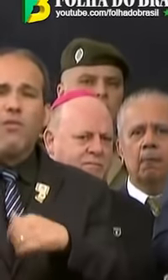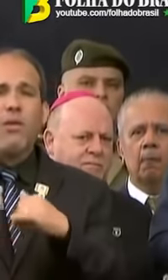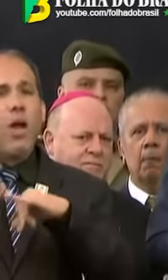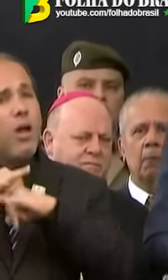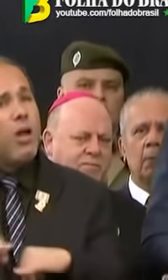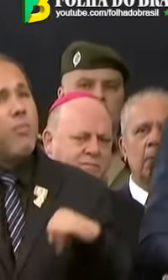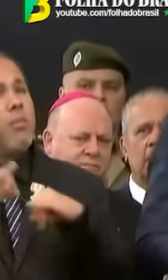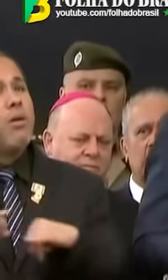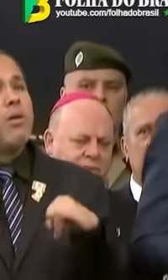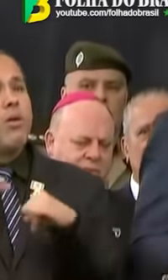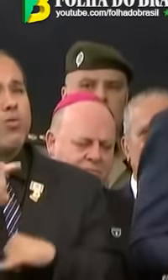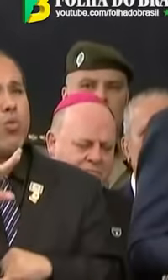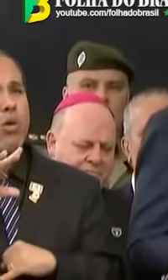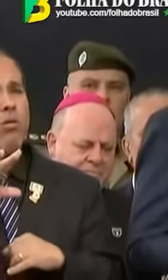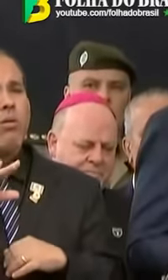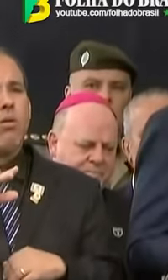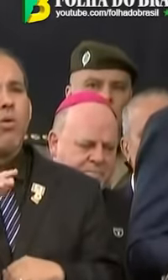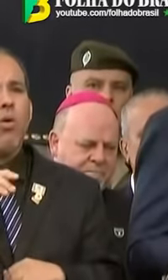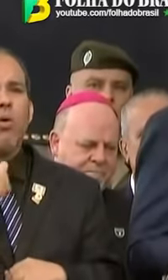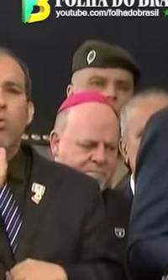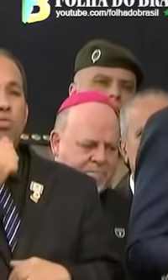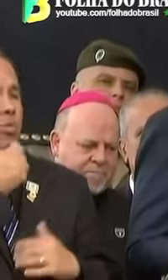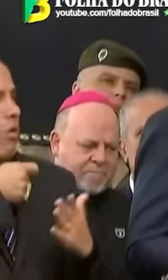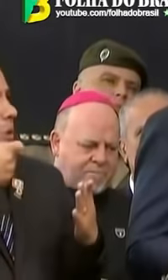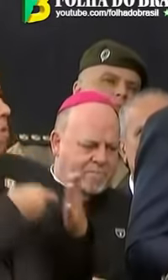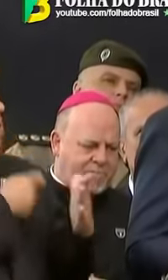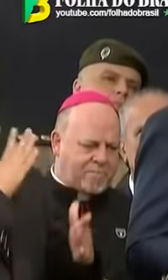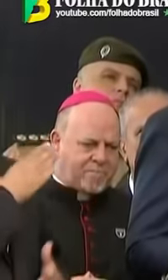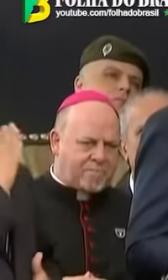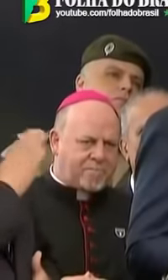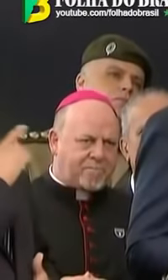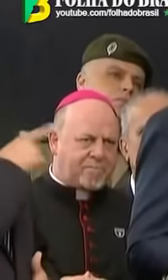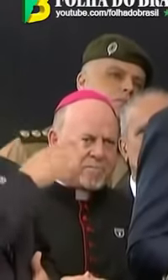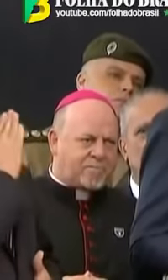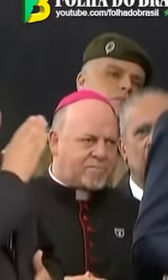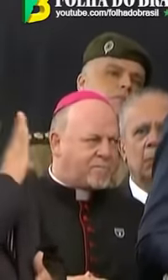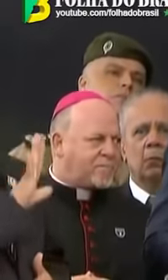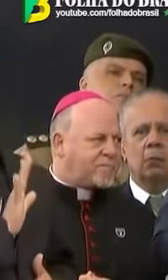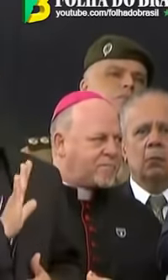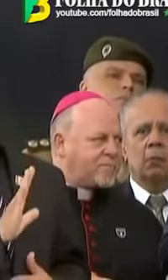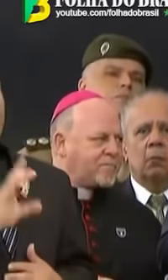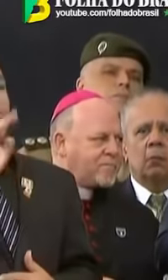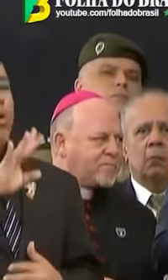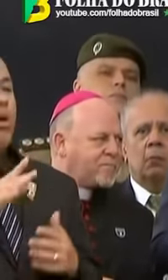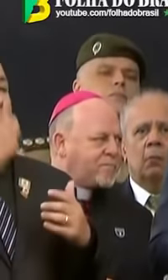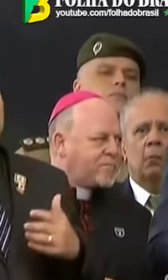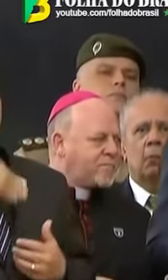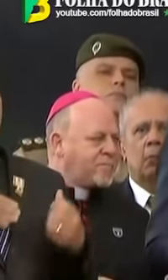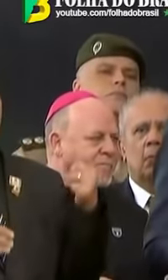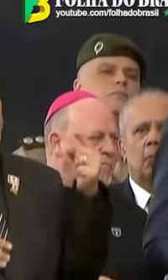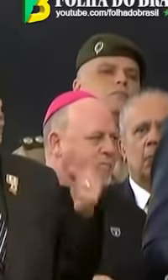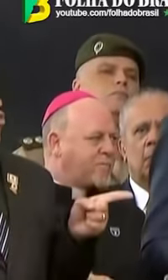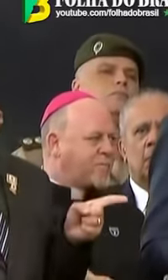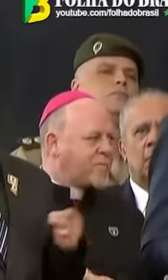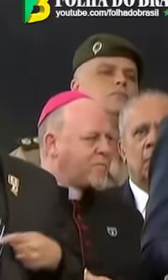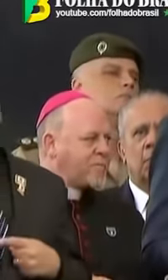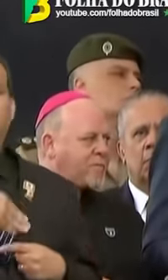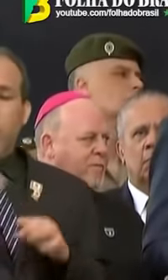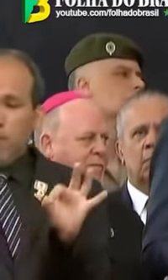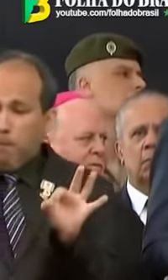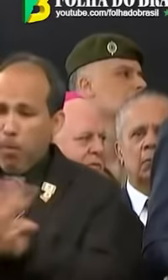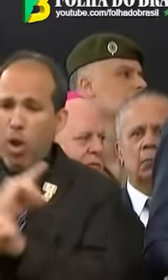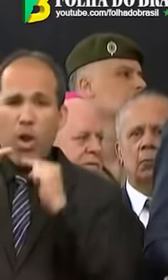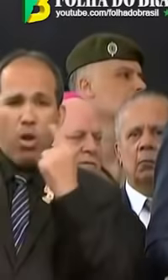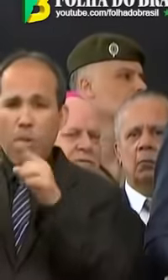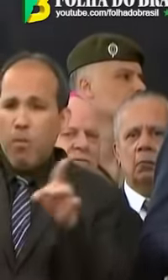ainda. Nada estou cobrando do Paulo Scaff, apenas chamando para testemunhar. Acabei essa reunião um ano